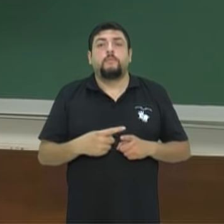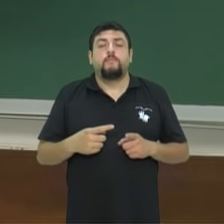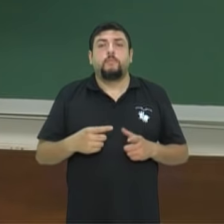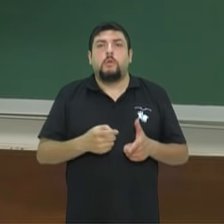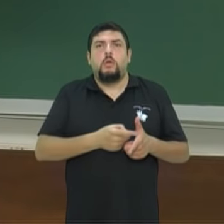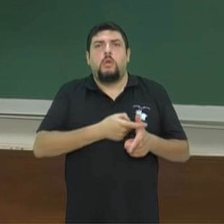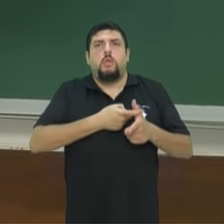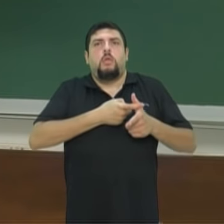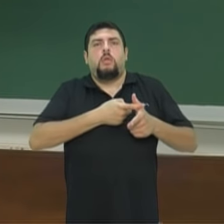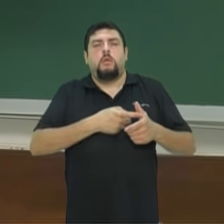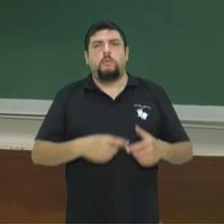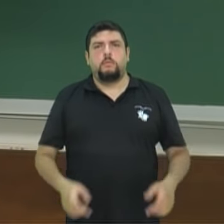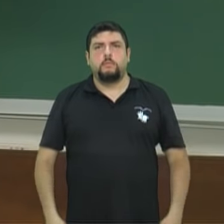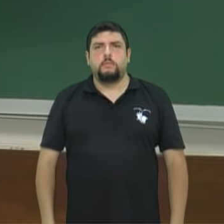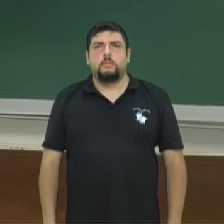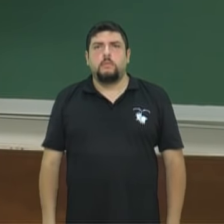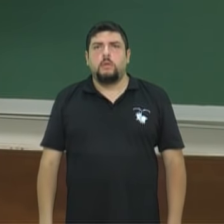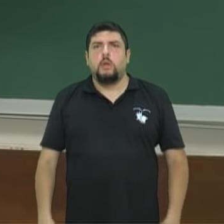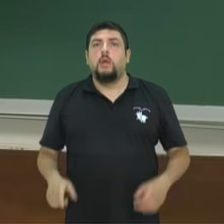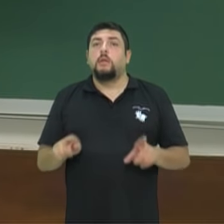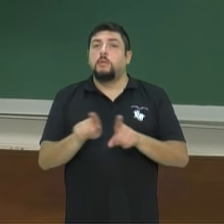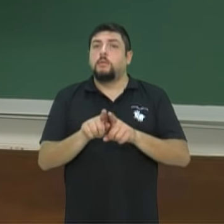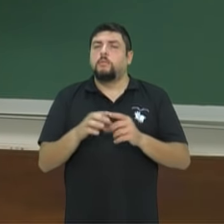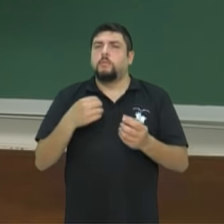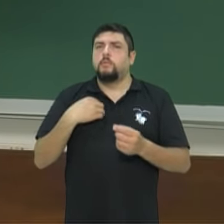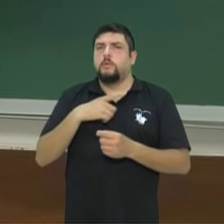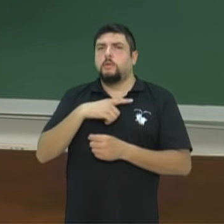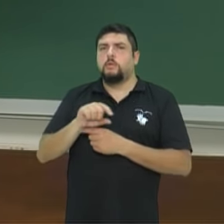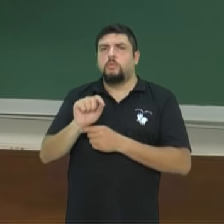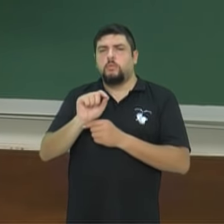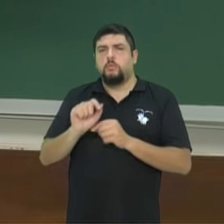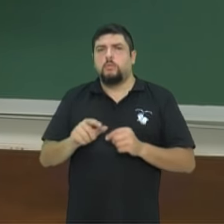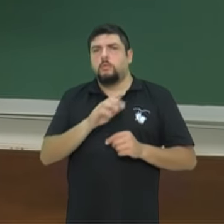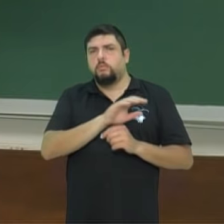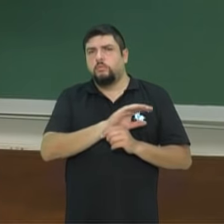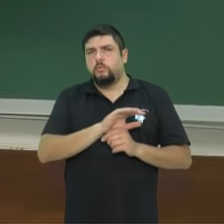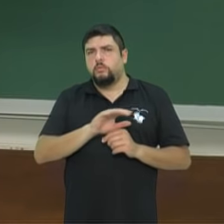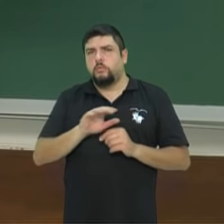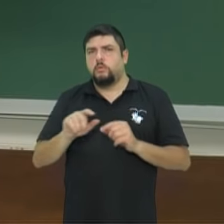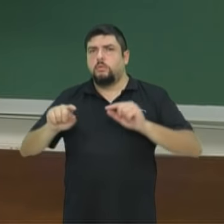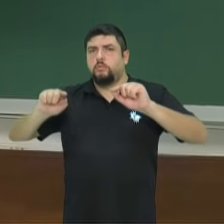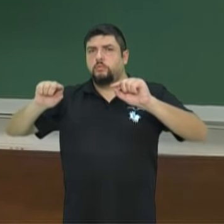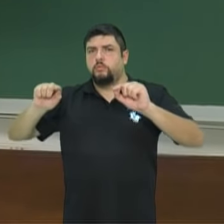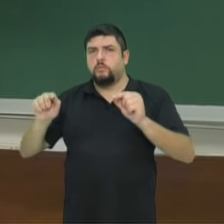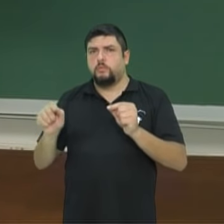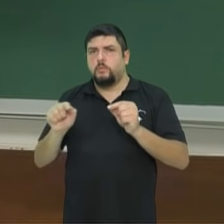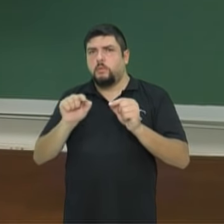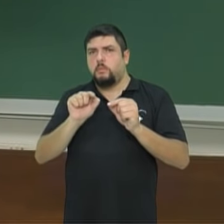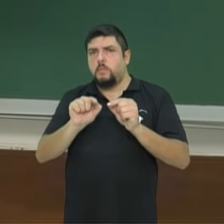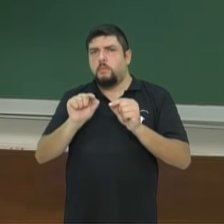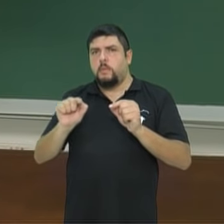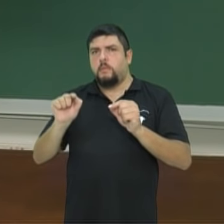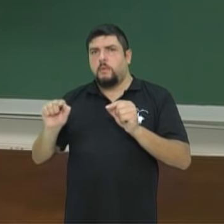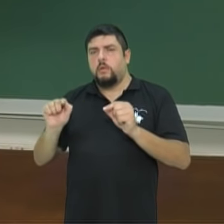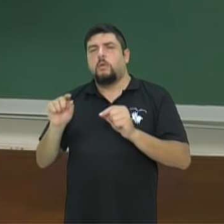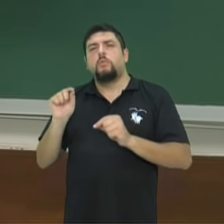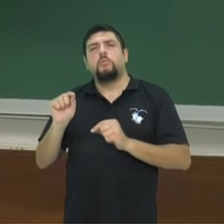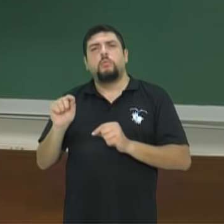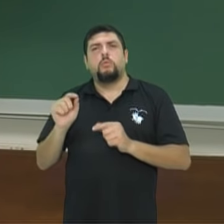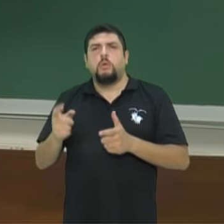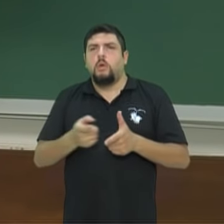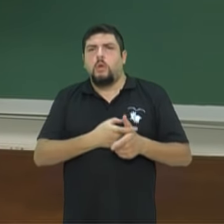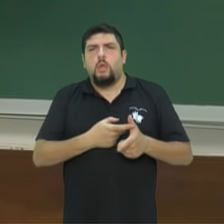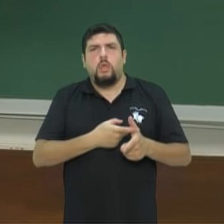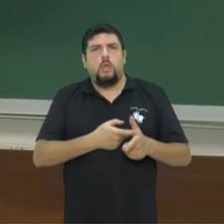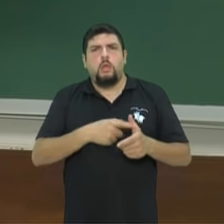dívidas, né? E, na sequência, a gente tem ali reticências de novo, indicando que, nossa, não acaba nunca as dívidas, né? Continua. E